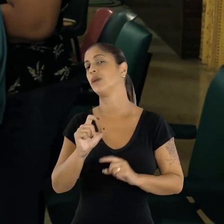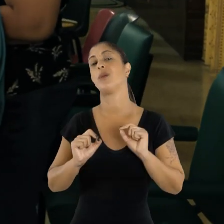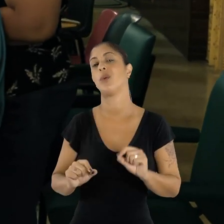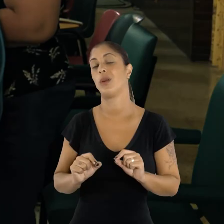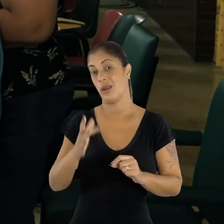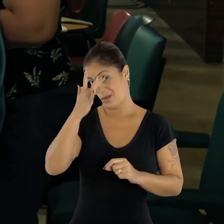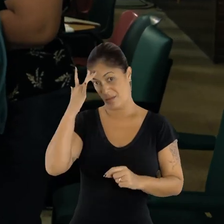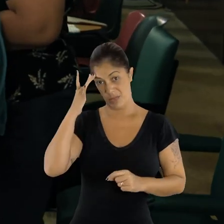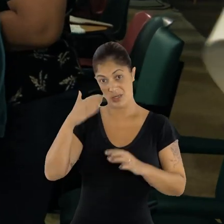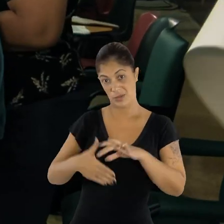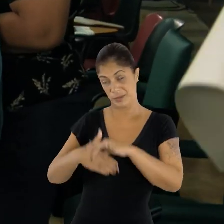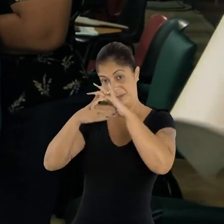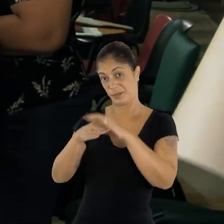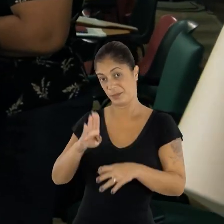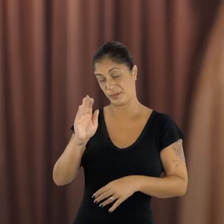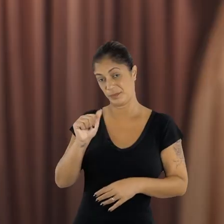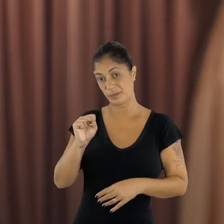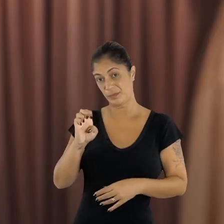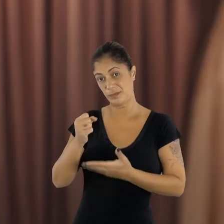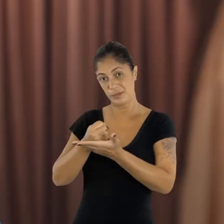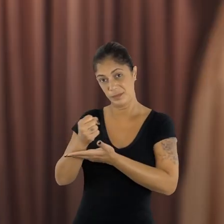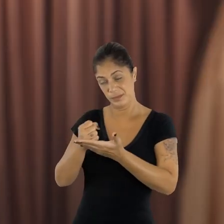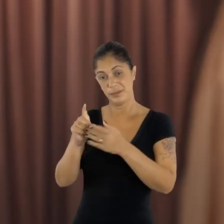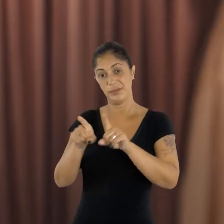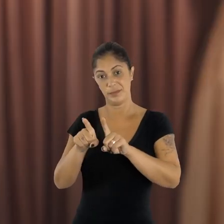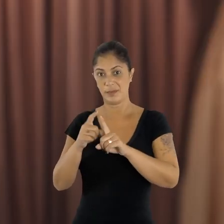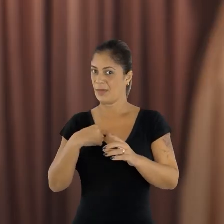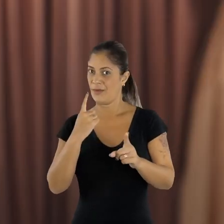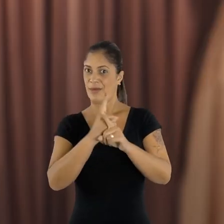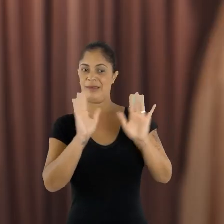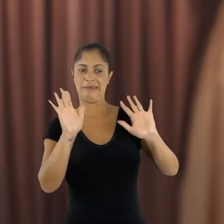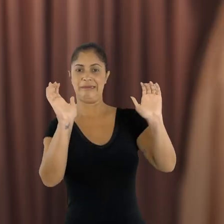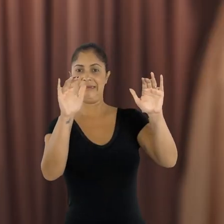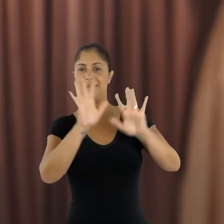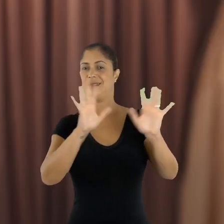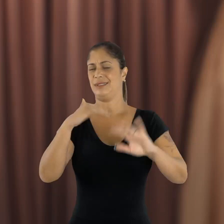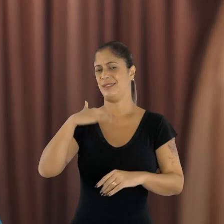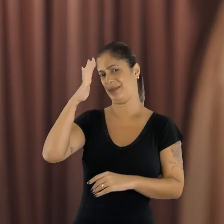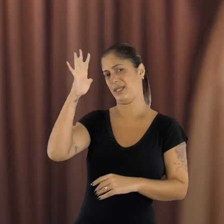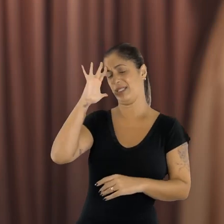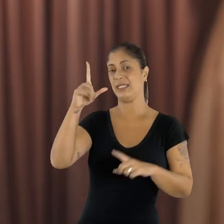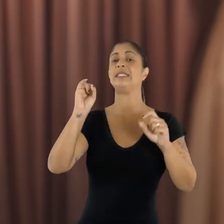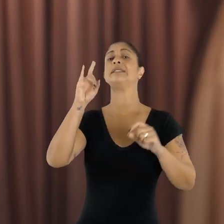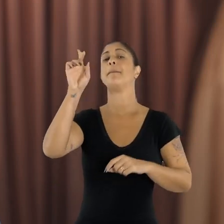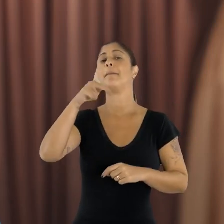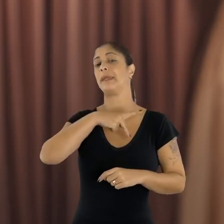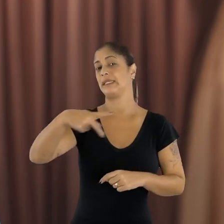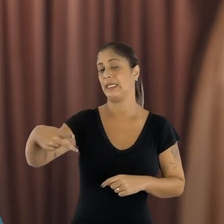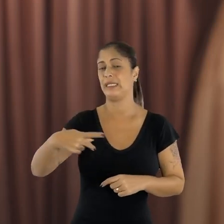Resultado, aquela pessoa de base, às vezes inibida, que diz: eu vou lá no encontro, mas eu não vou falar nada. Imagina, vai estar